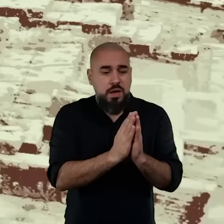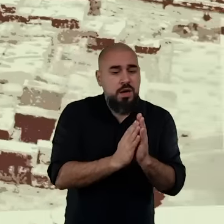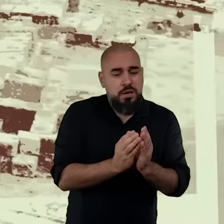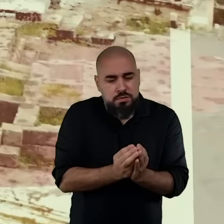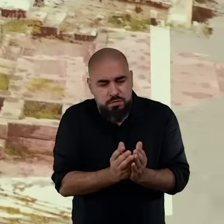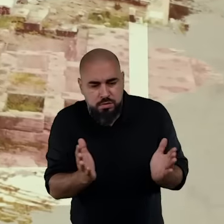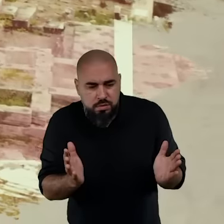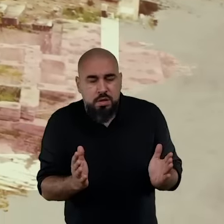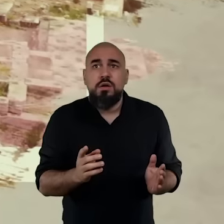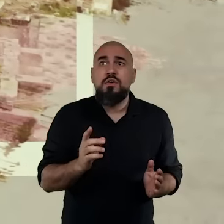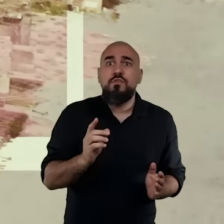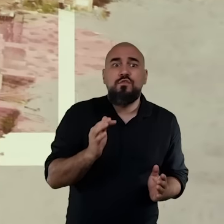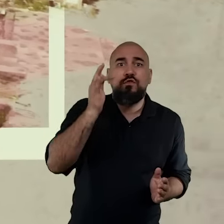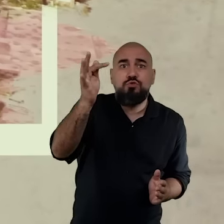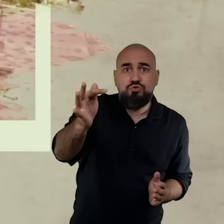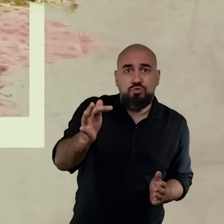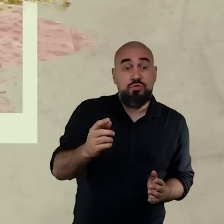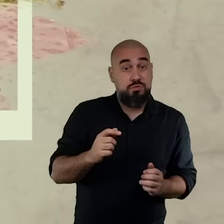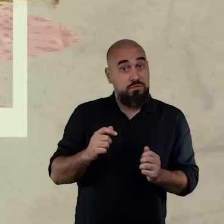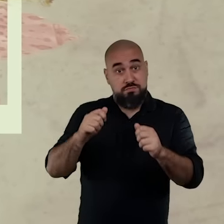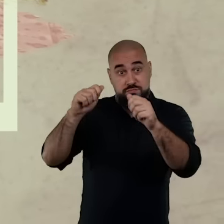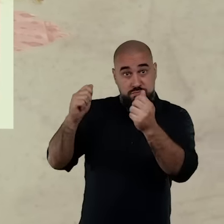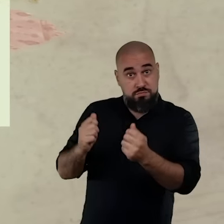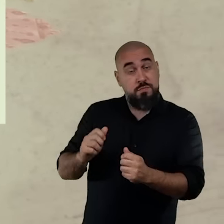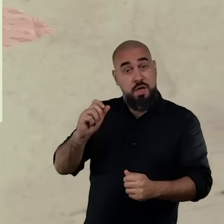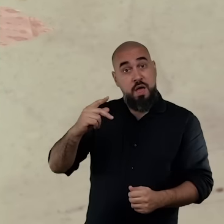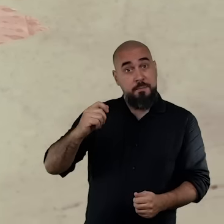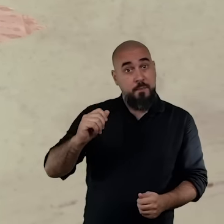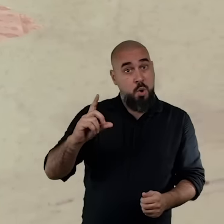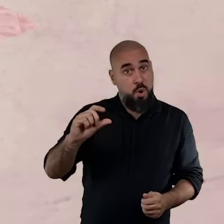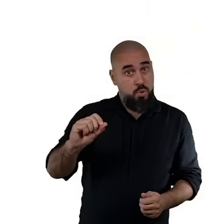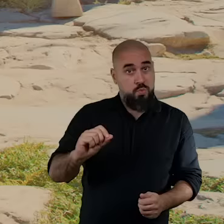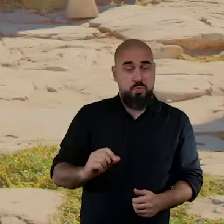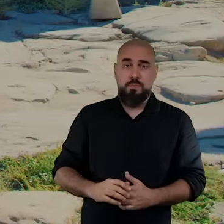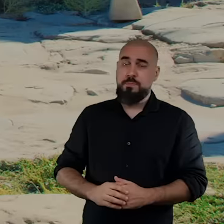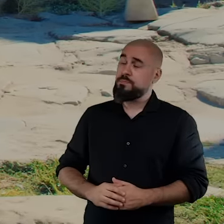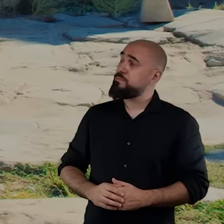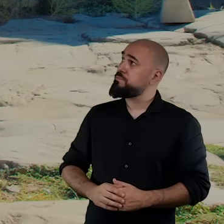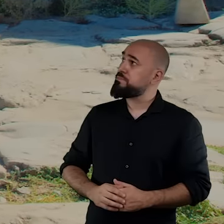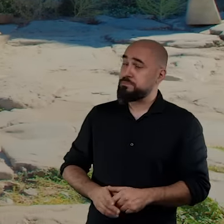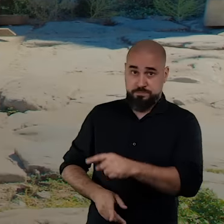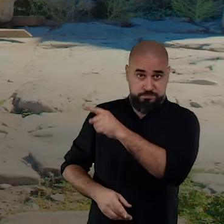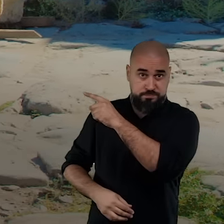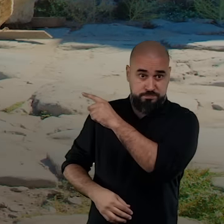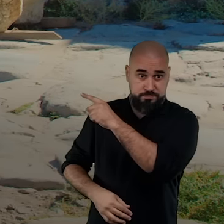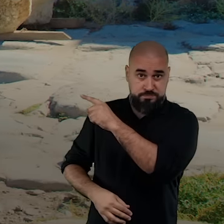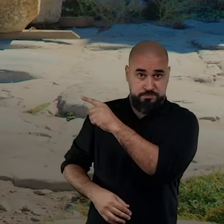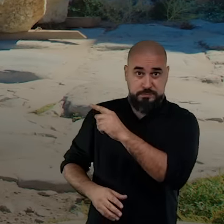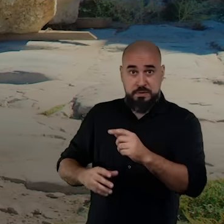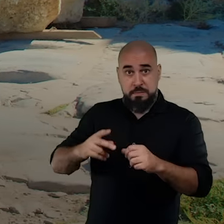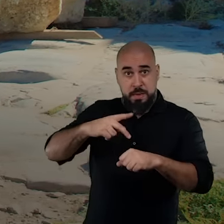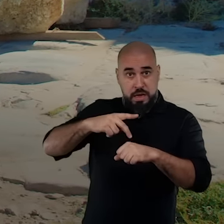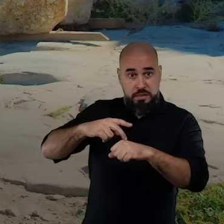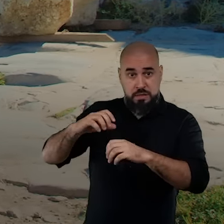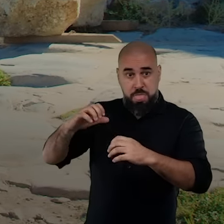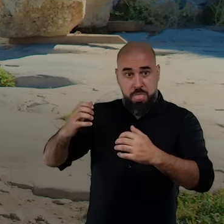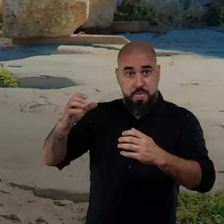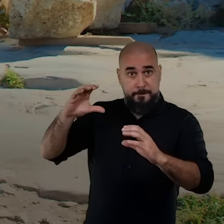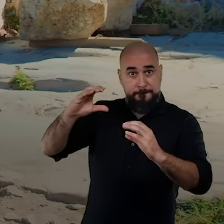previa o futuro às pessoas, era dedicado ao deus Apolo. E naquela direção, essas pedras que vocês estão vendo aqui